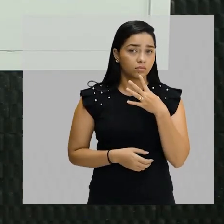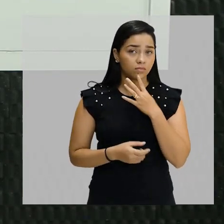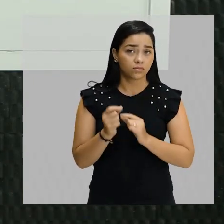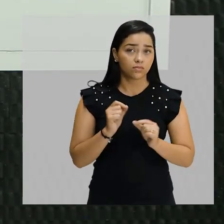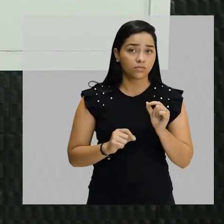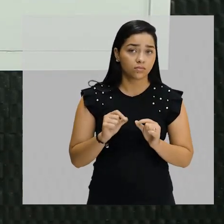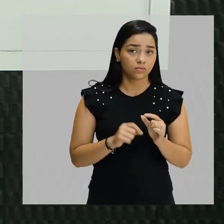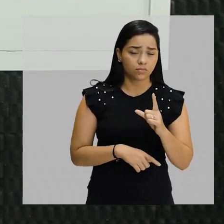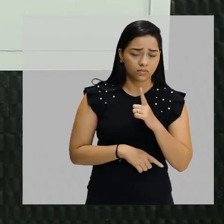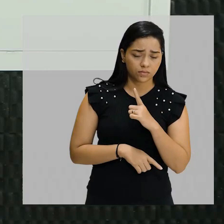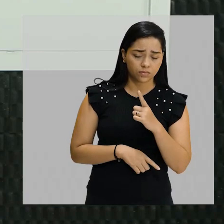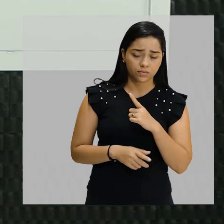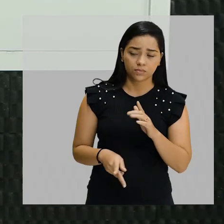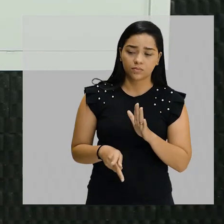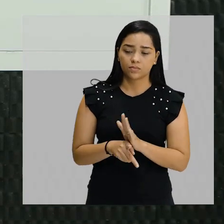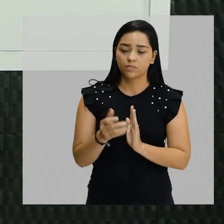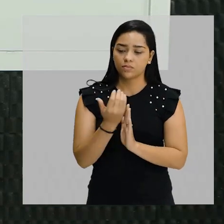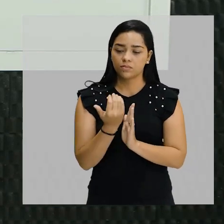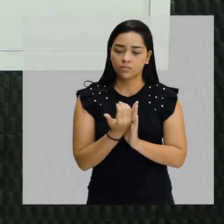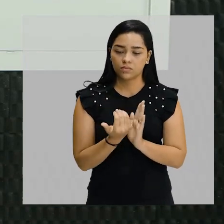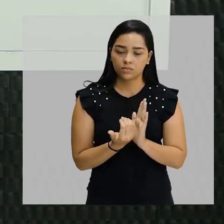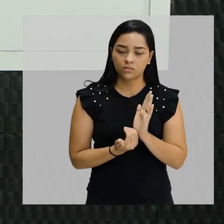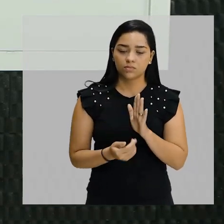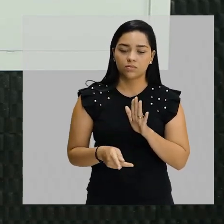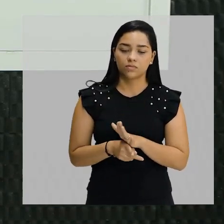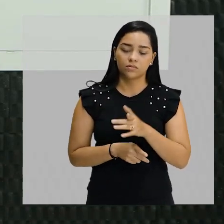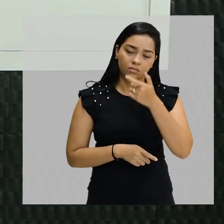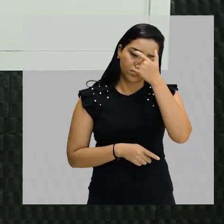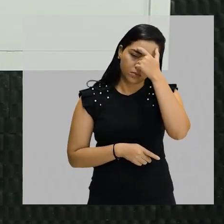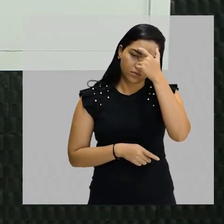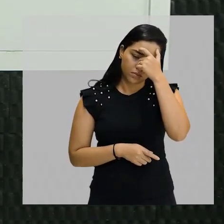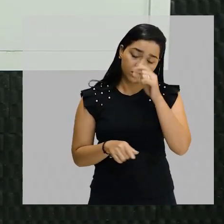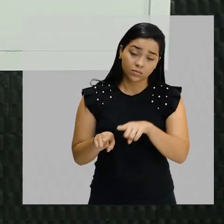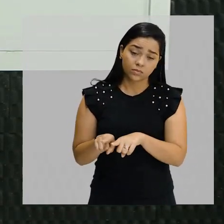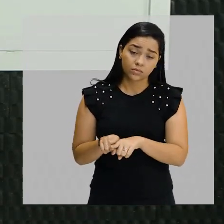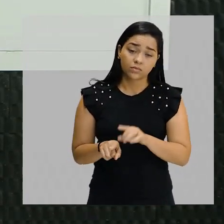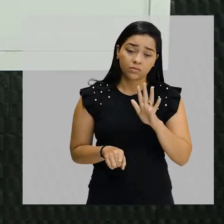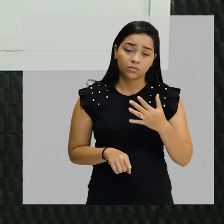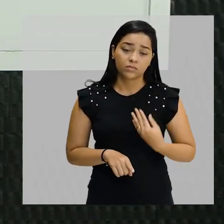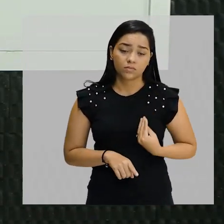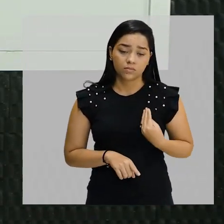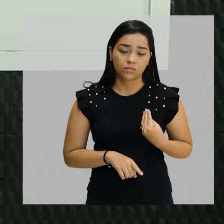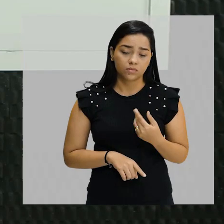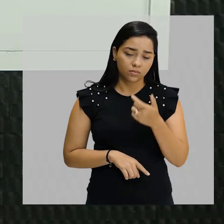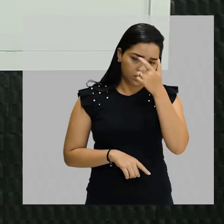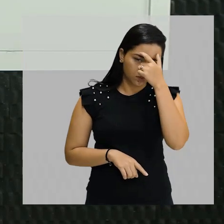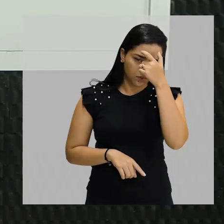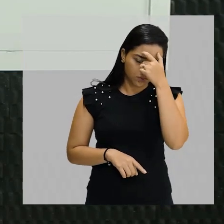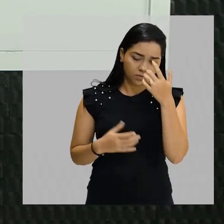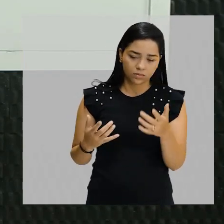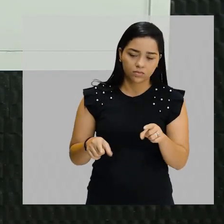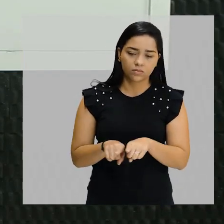ele surge a partir dos critérios unicamente da consciência ele já está presente na consciência aí